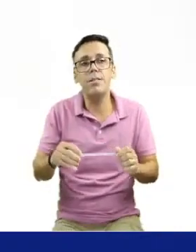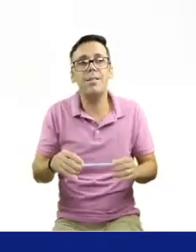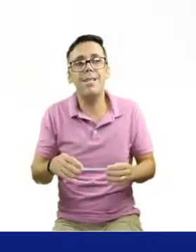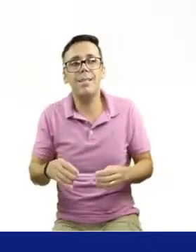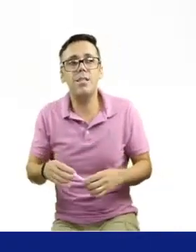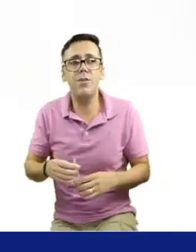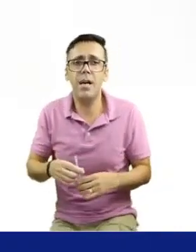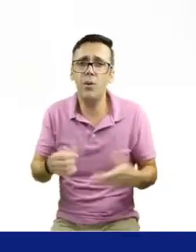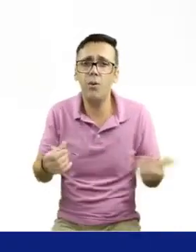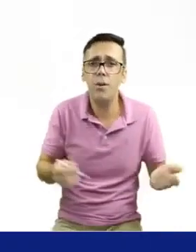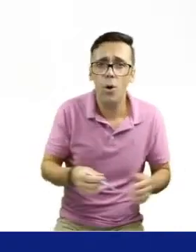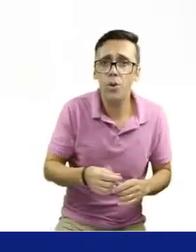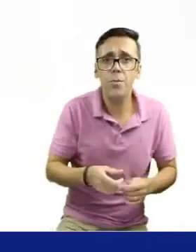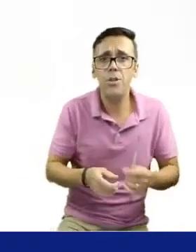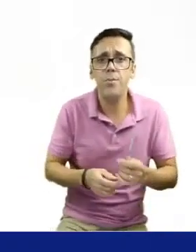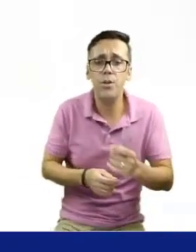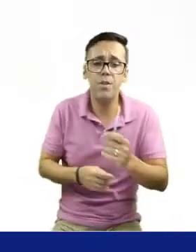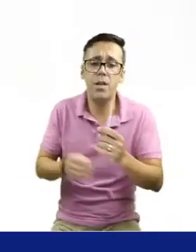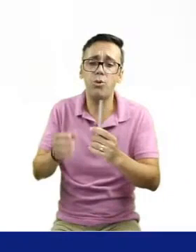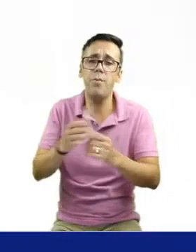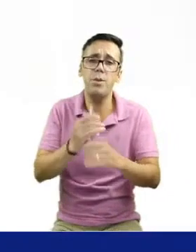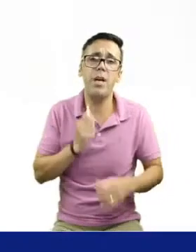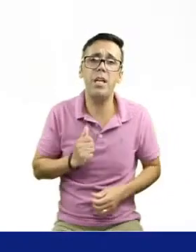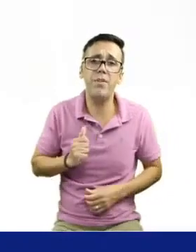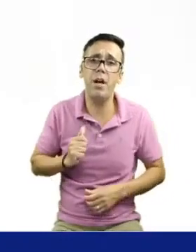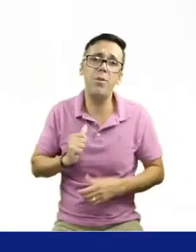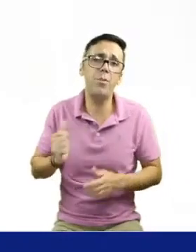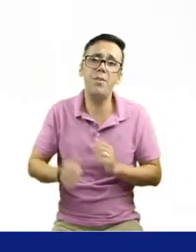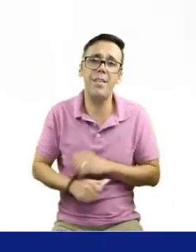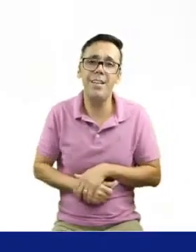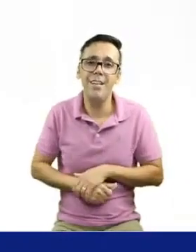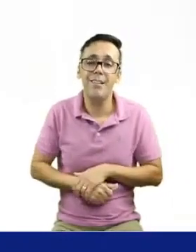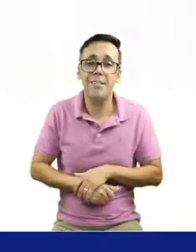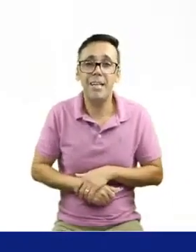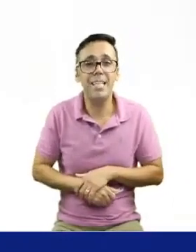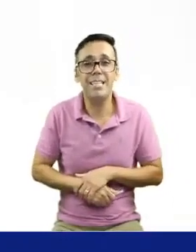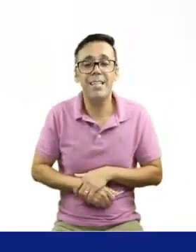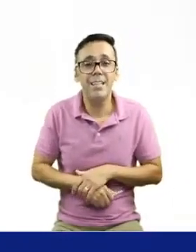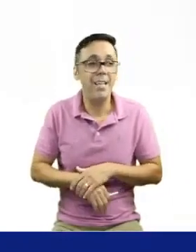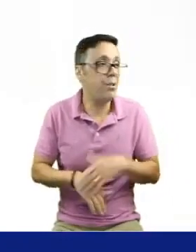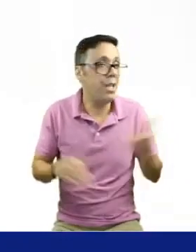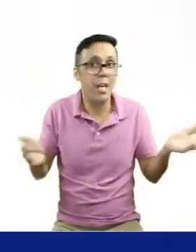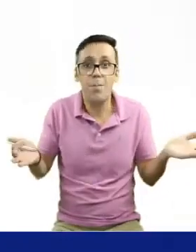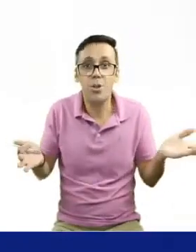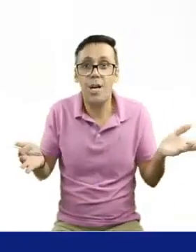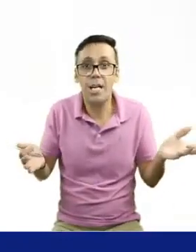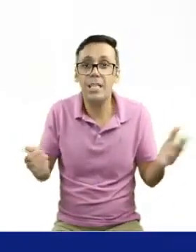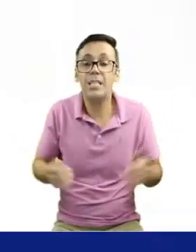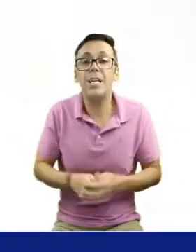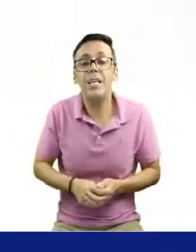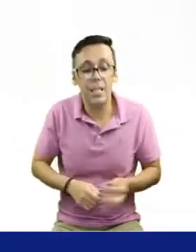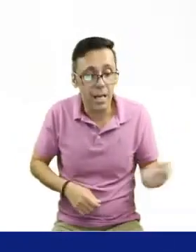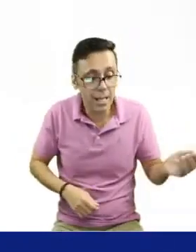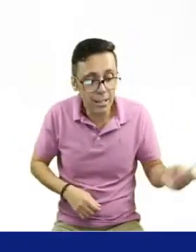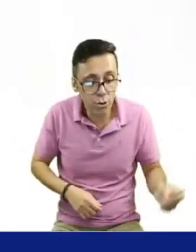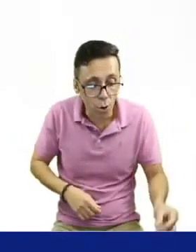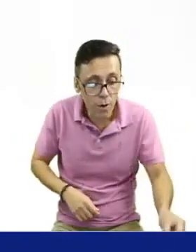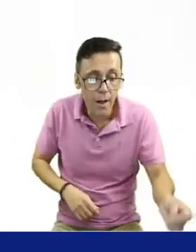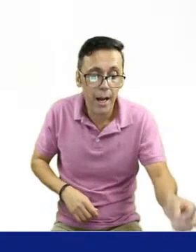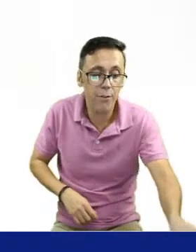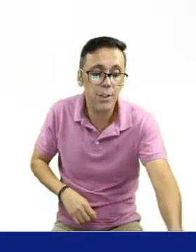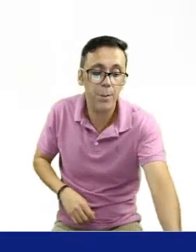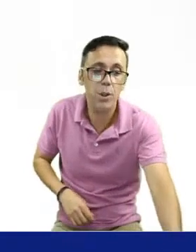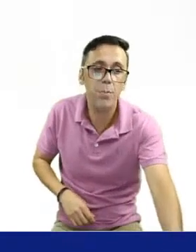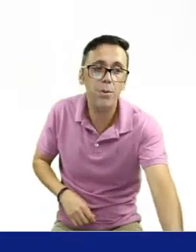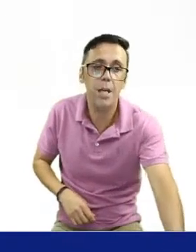aí você pode ser desse classificado ou simplesmente se está automaticamente falar não pode fazer essa caneta e aí não tem ninguém para te dar a caneta e aí Aí